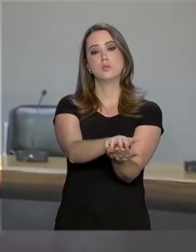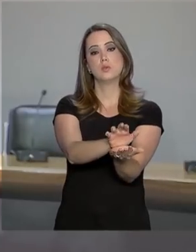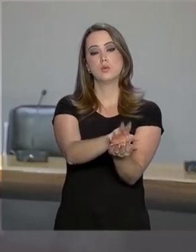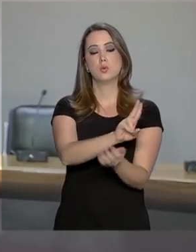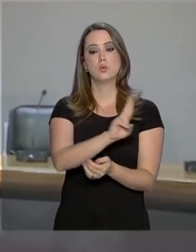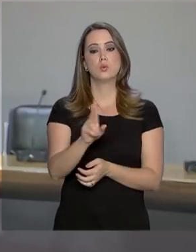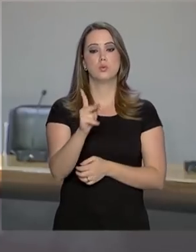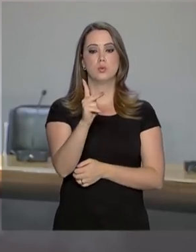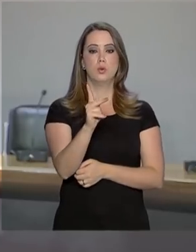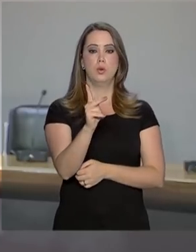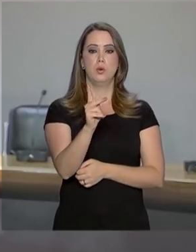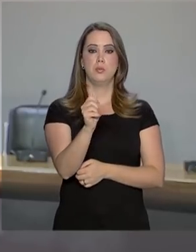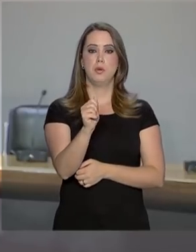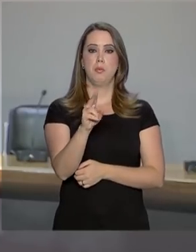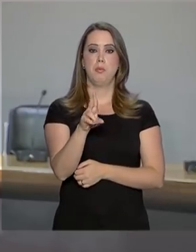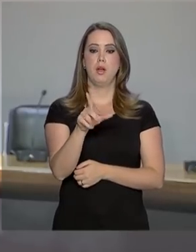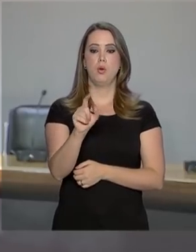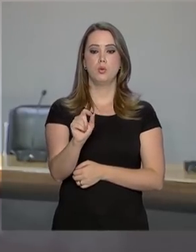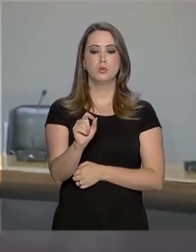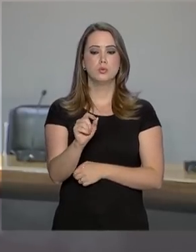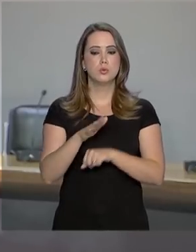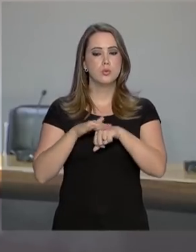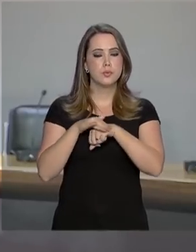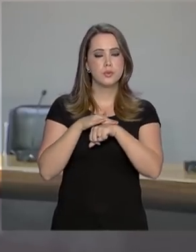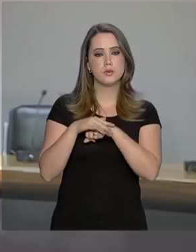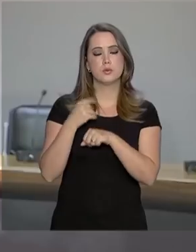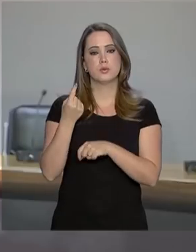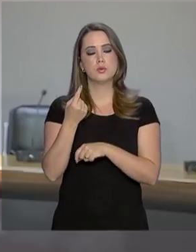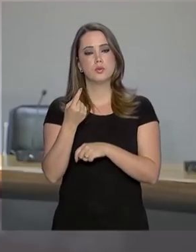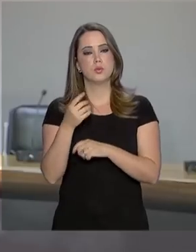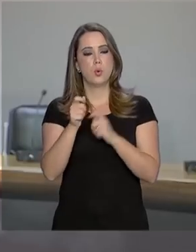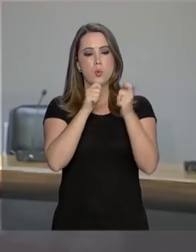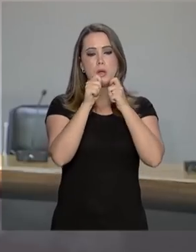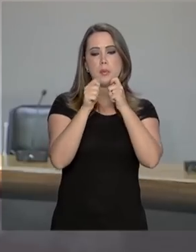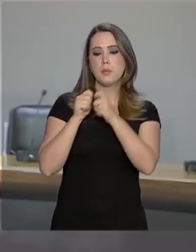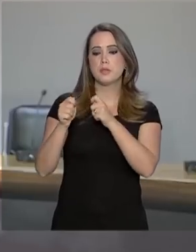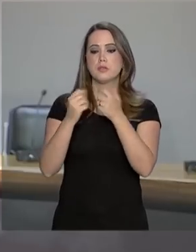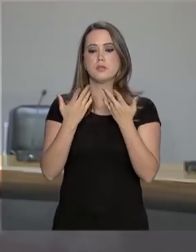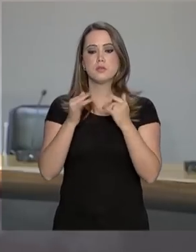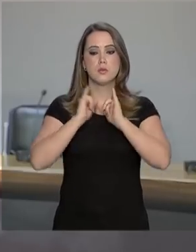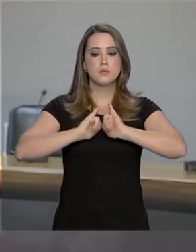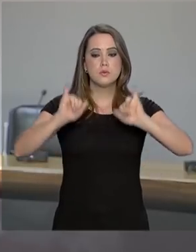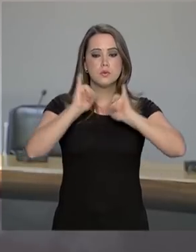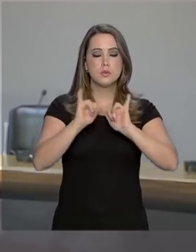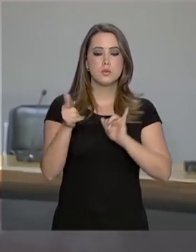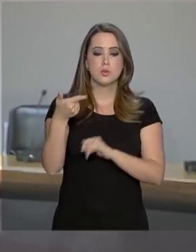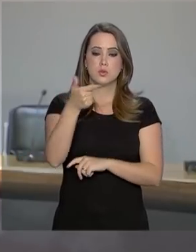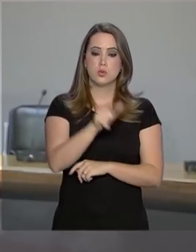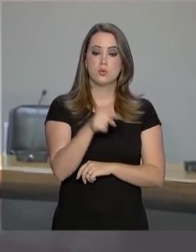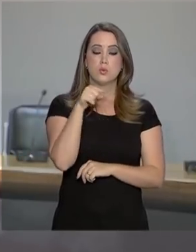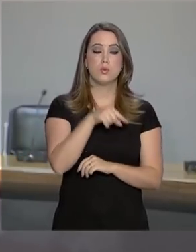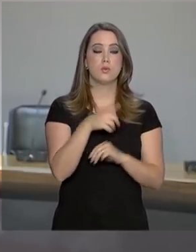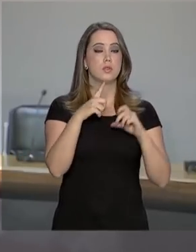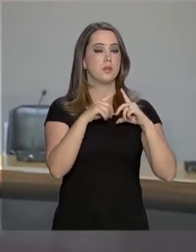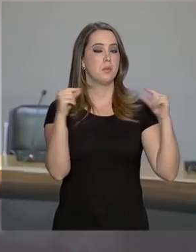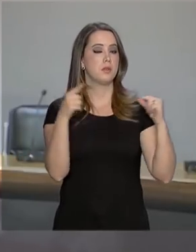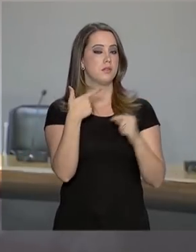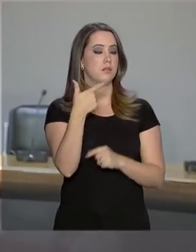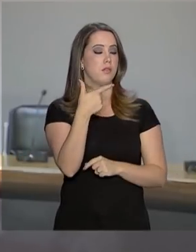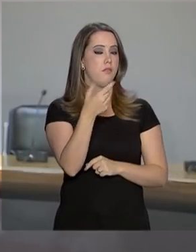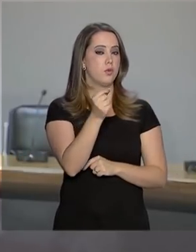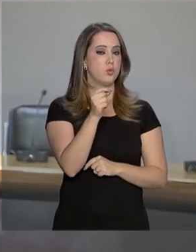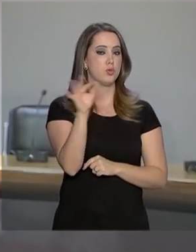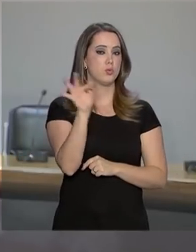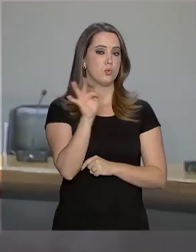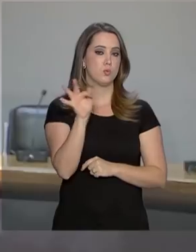Câmara Governador que na saída conversou aqui com os jornalistas ele informou que volta a Brasília no dia 20 de